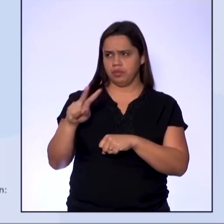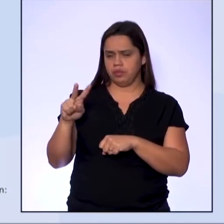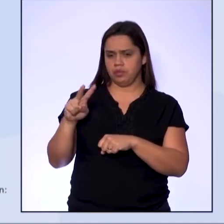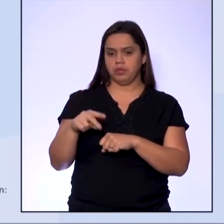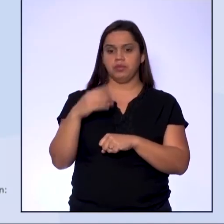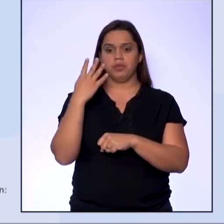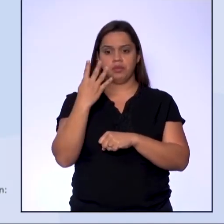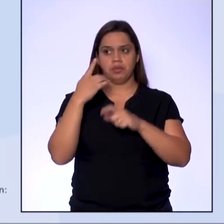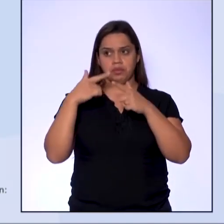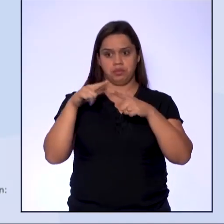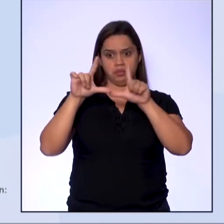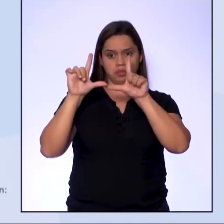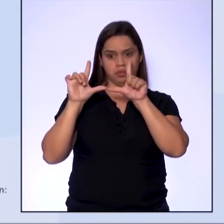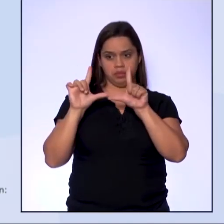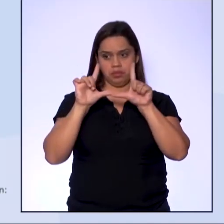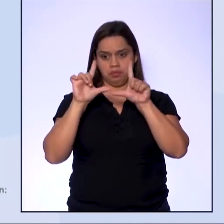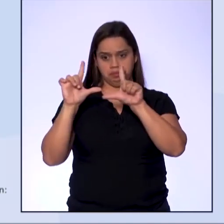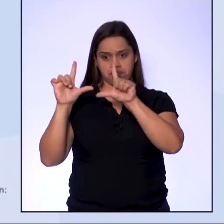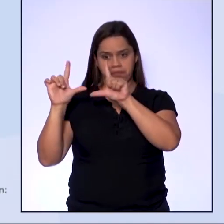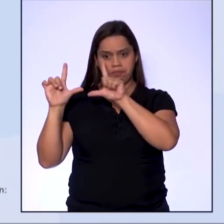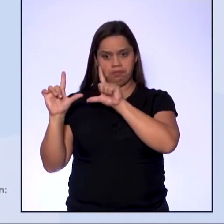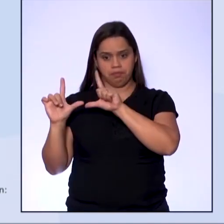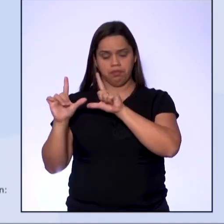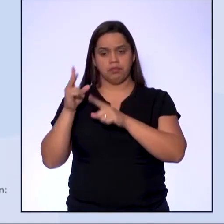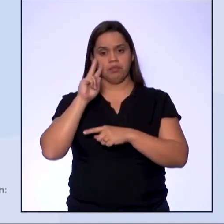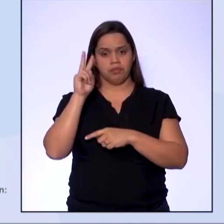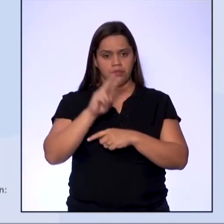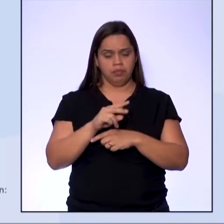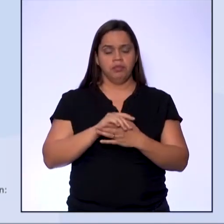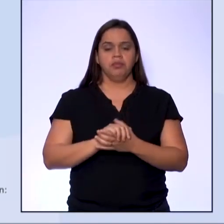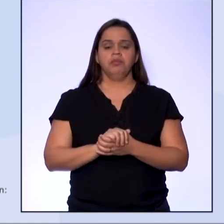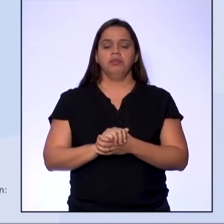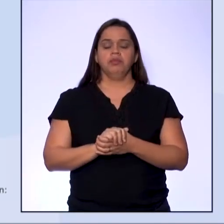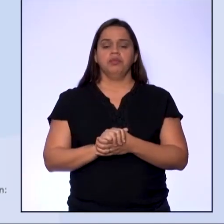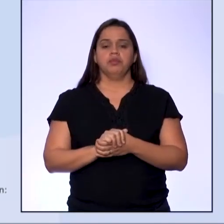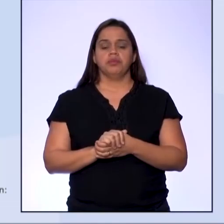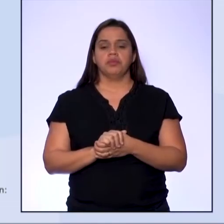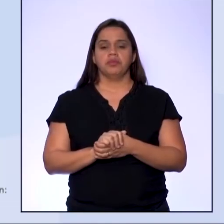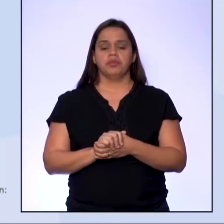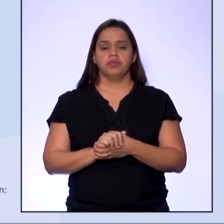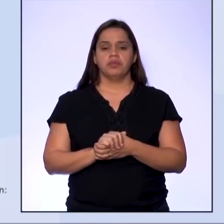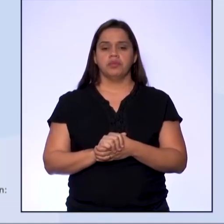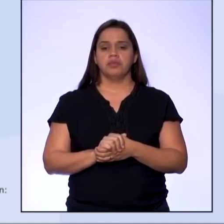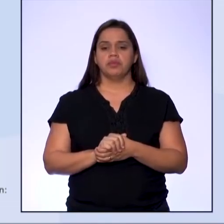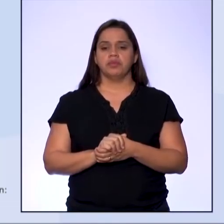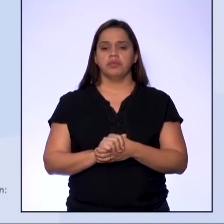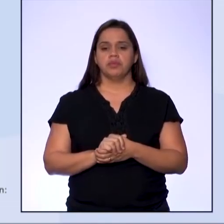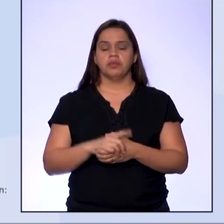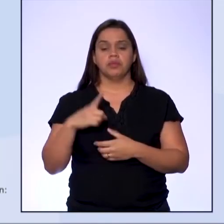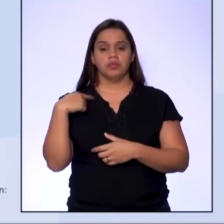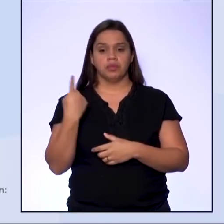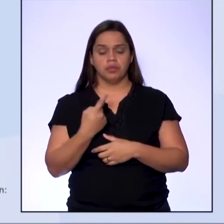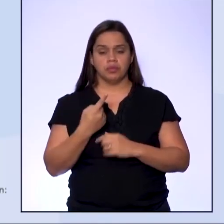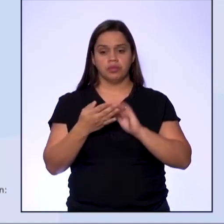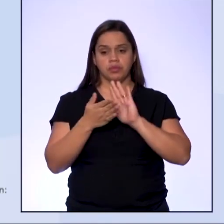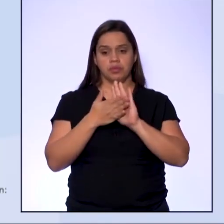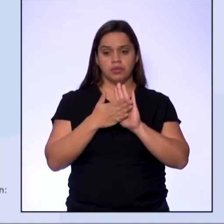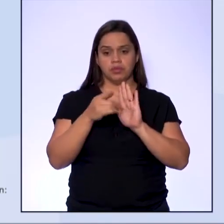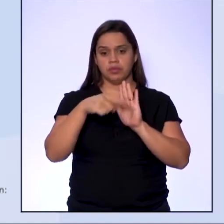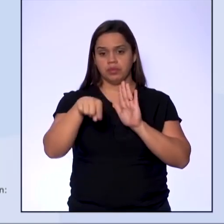que vai... Aí vocês vão responder aí as questões que nós propomos para vocês. E observando a imagem